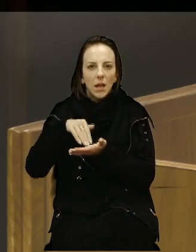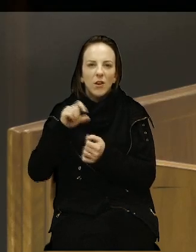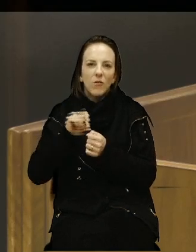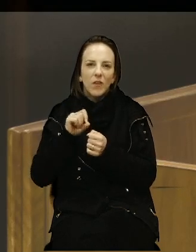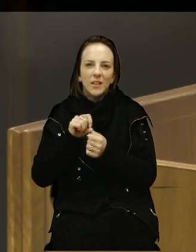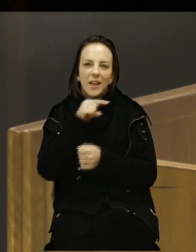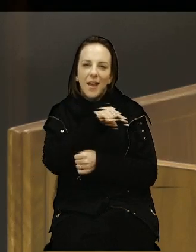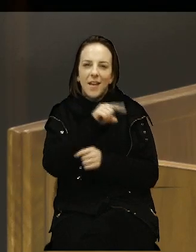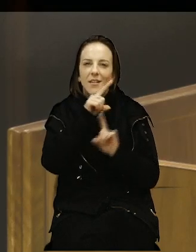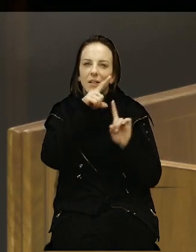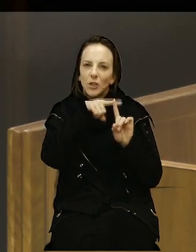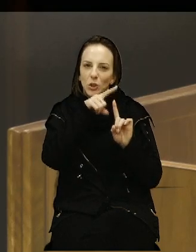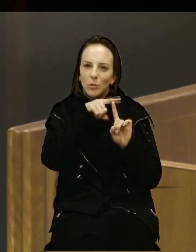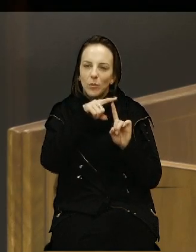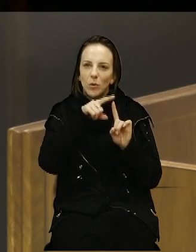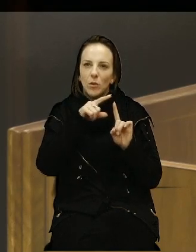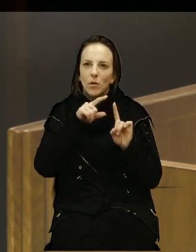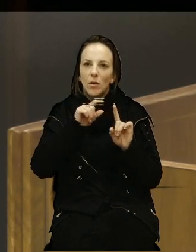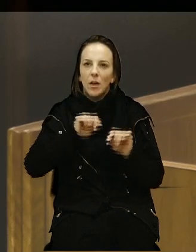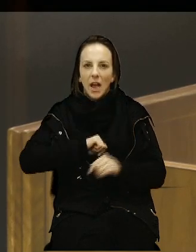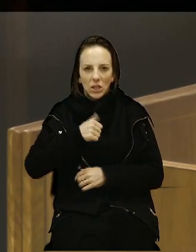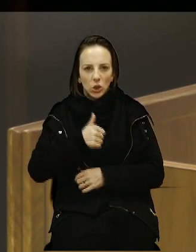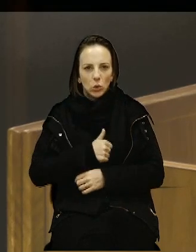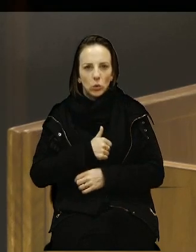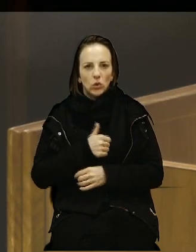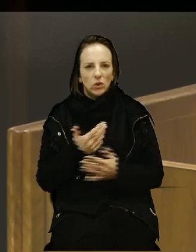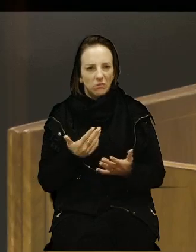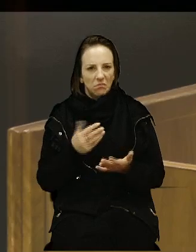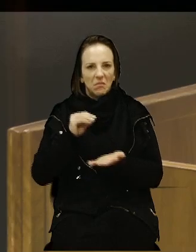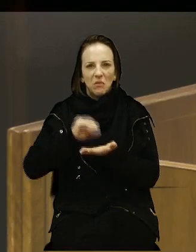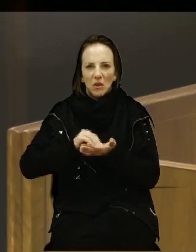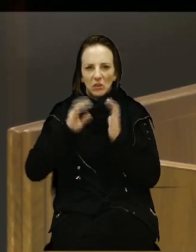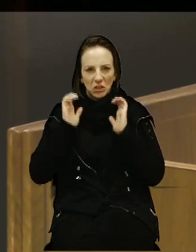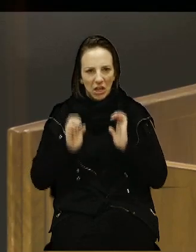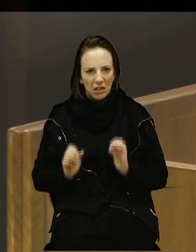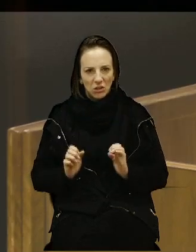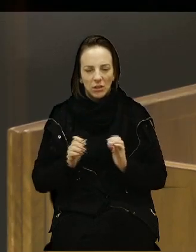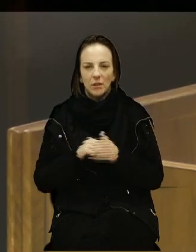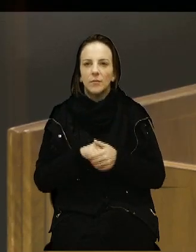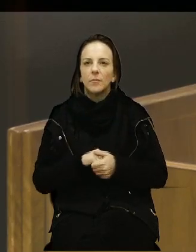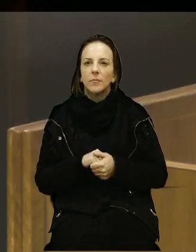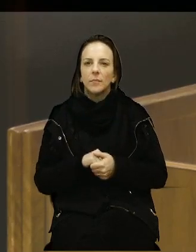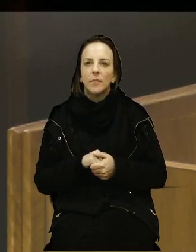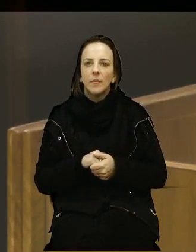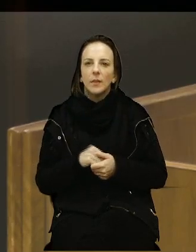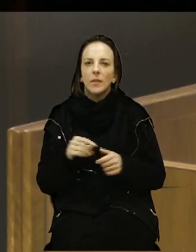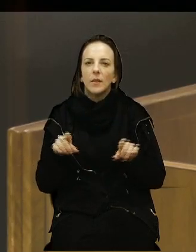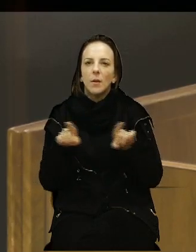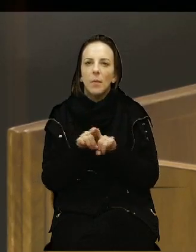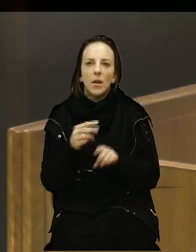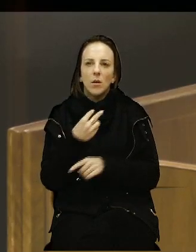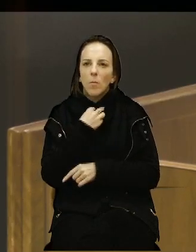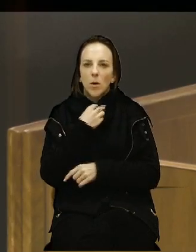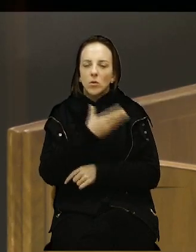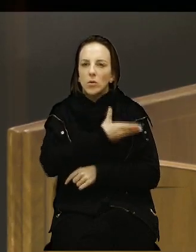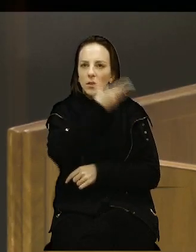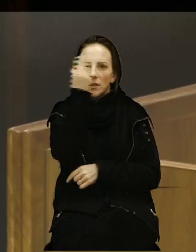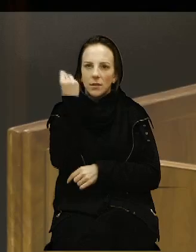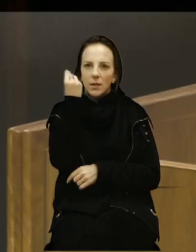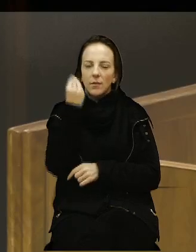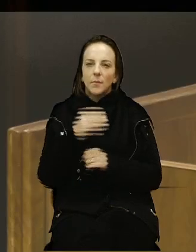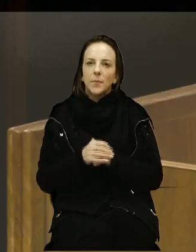tipo de atitude que não é nobre, é falta de ética. E não posso esquecer, né,